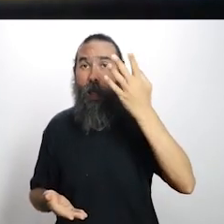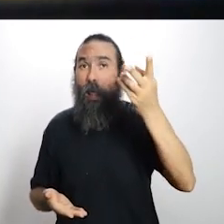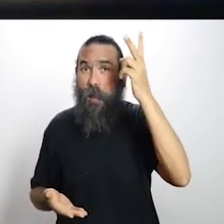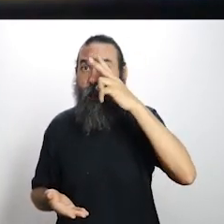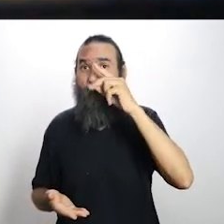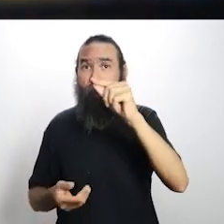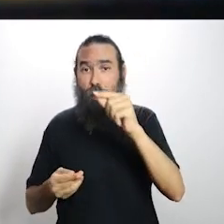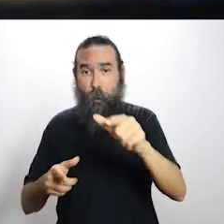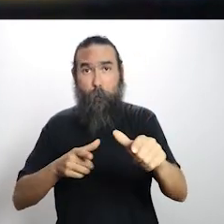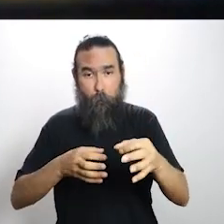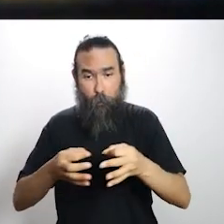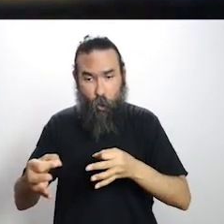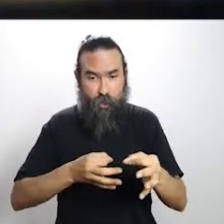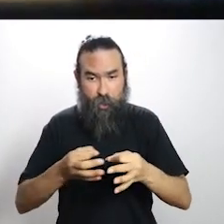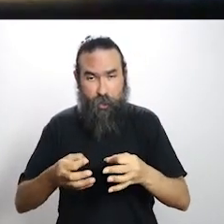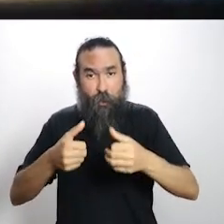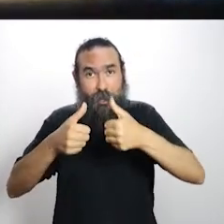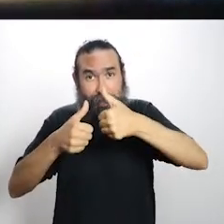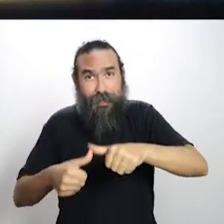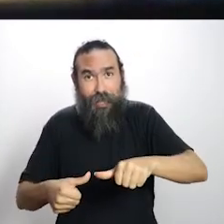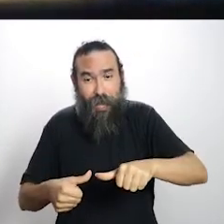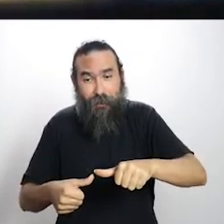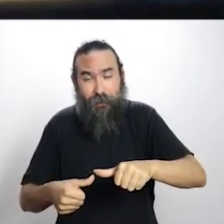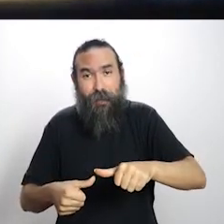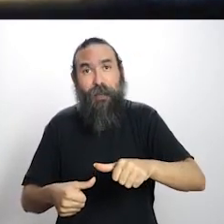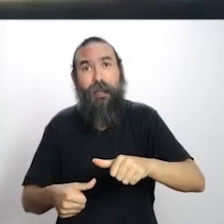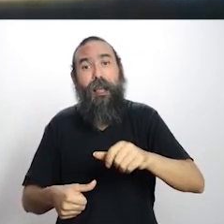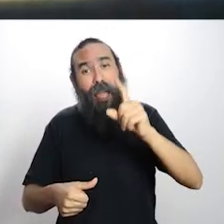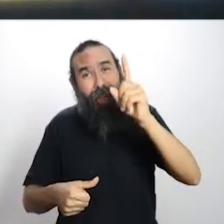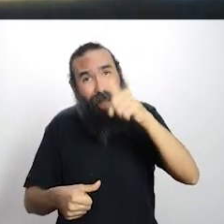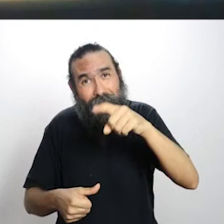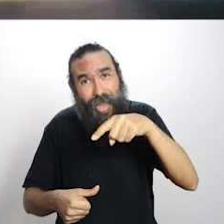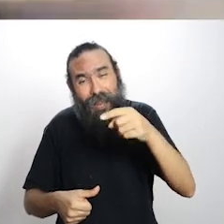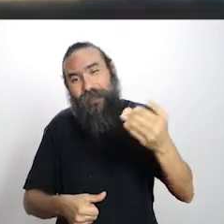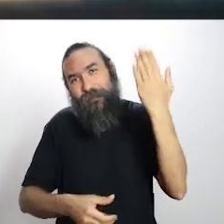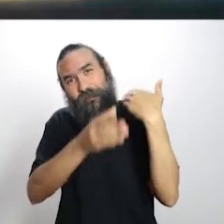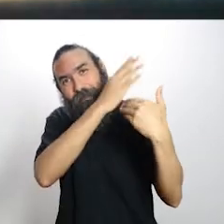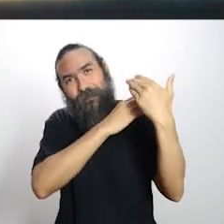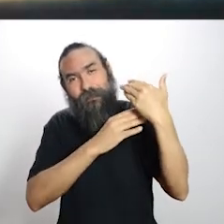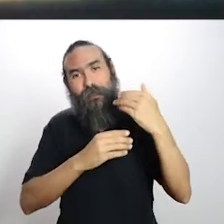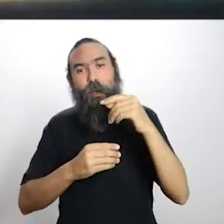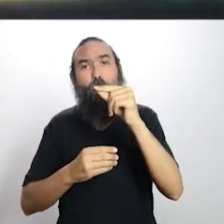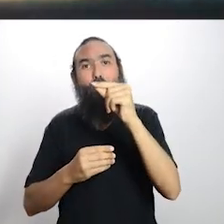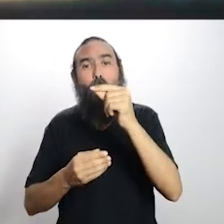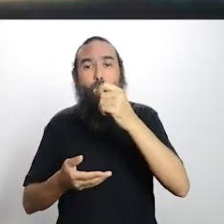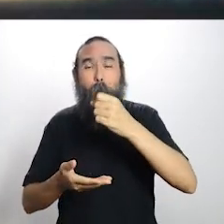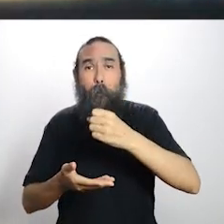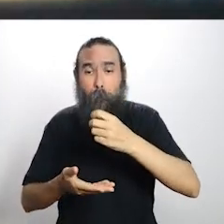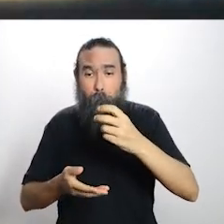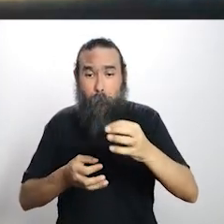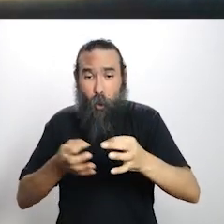projeto, que estava previsto, inclusive, no projeto maior, que é um projeto nacional de apoio a medidas emergenciais,